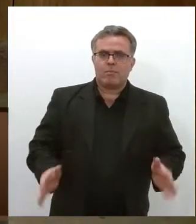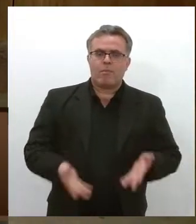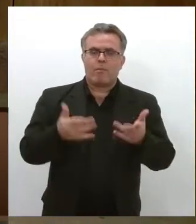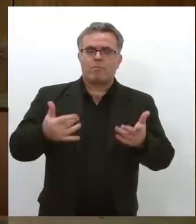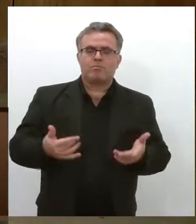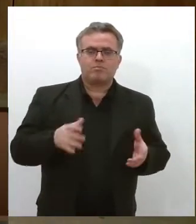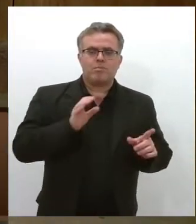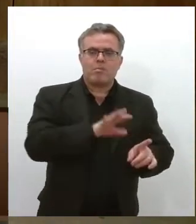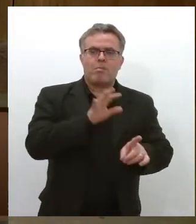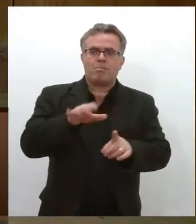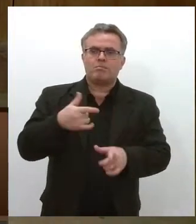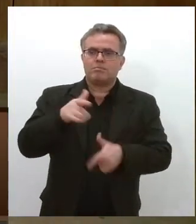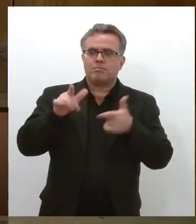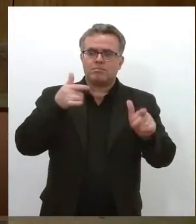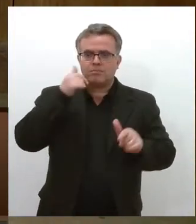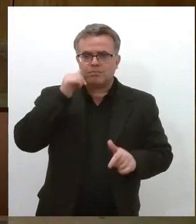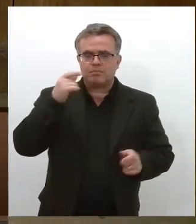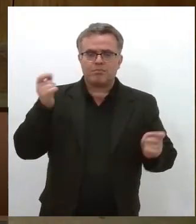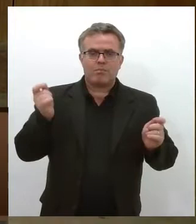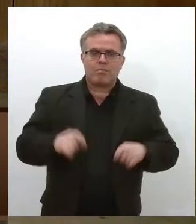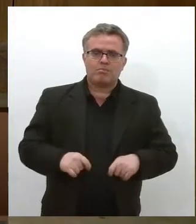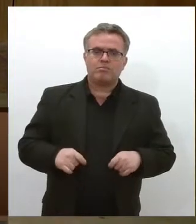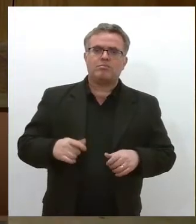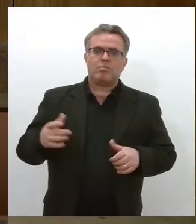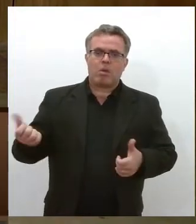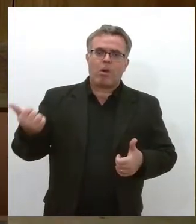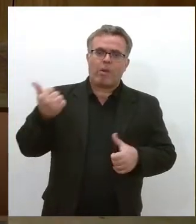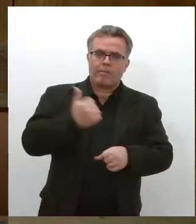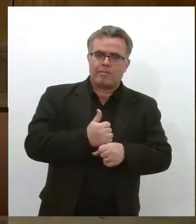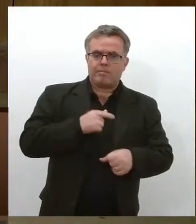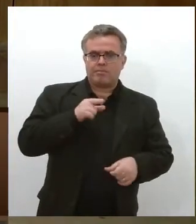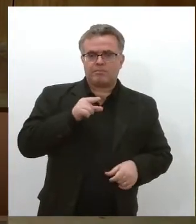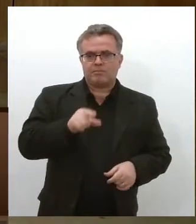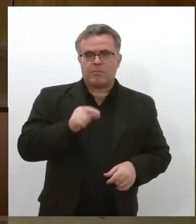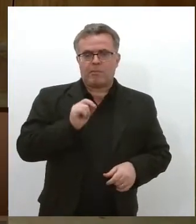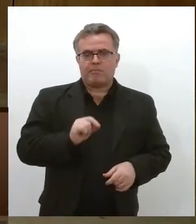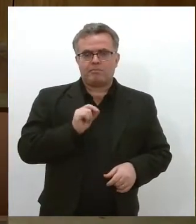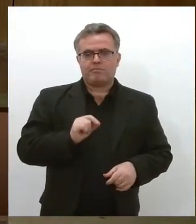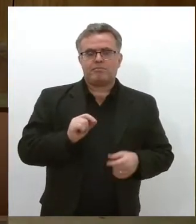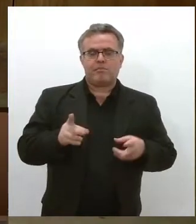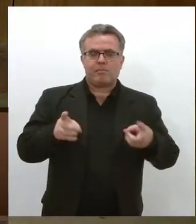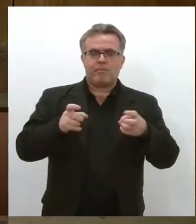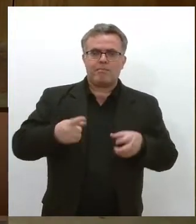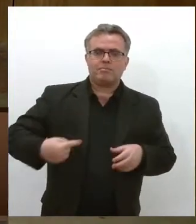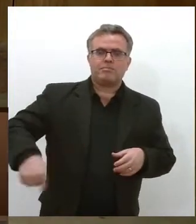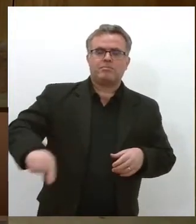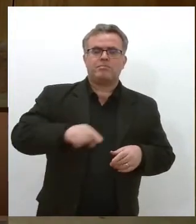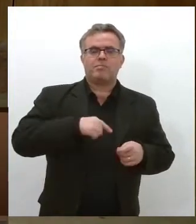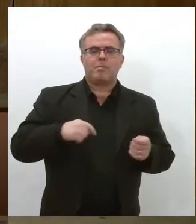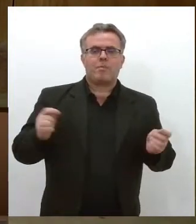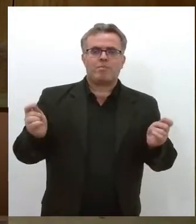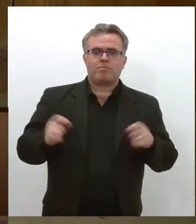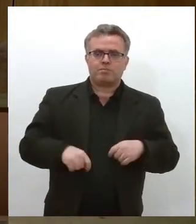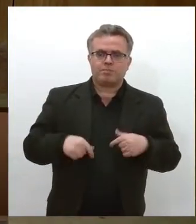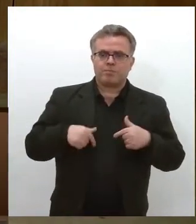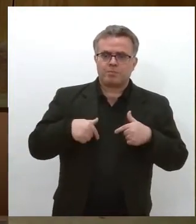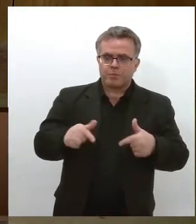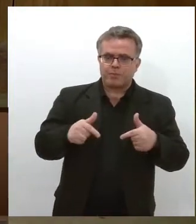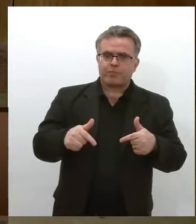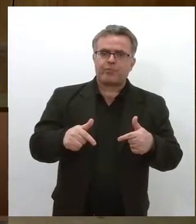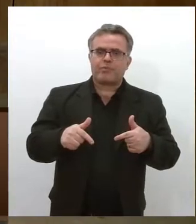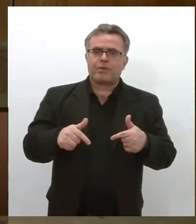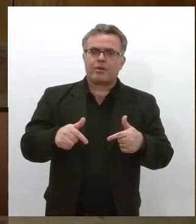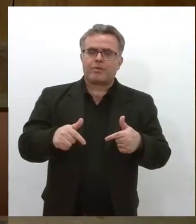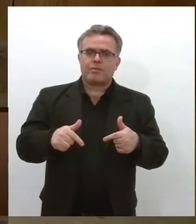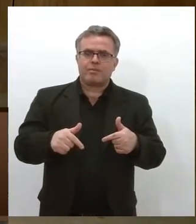outras mulheres também almejem e vejam que nós, mulheres, podemos estar também ocupando